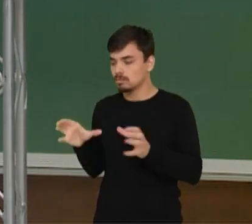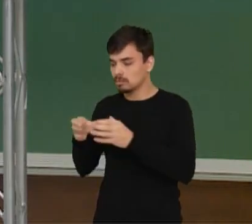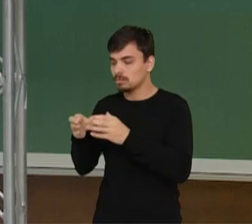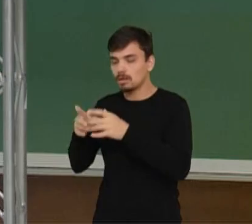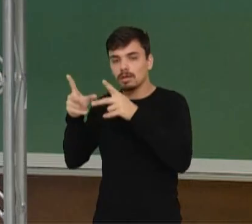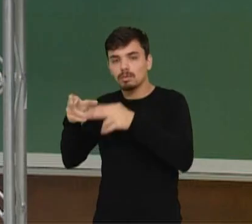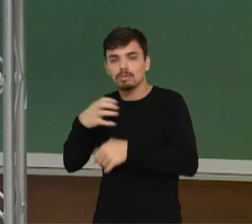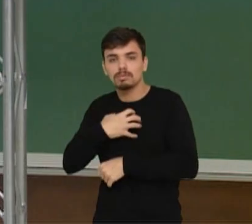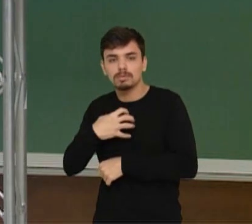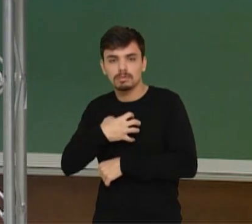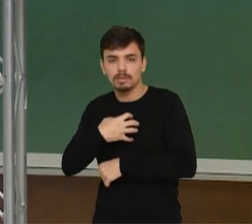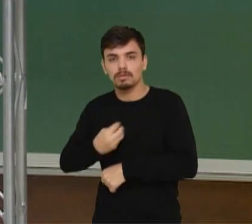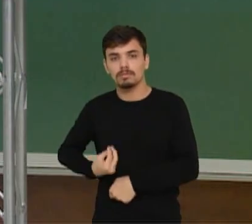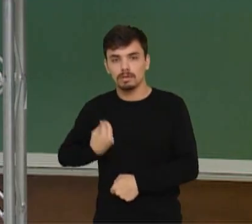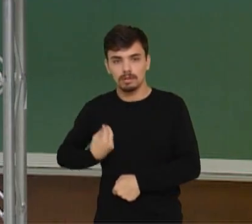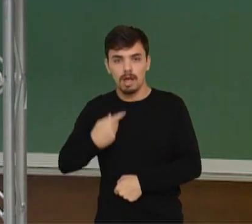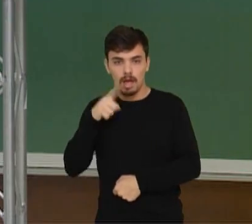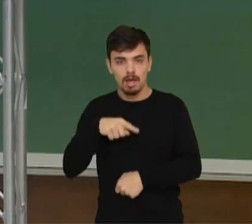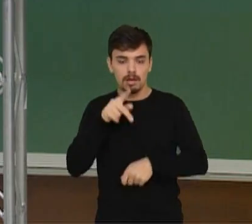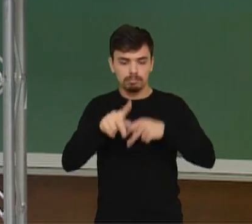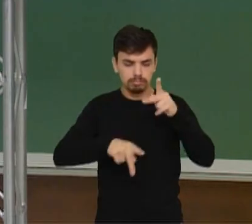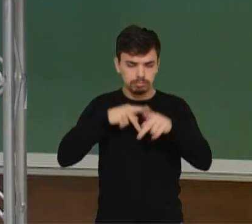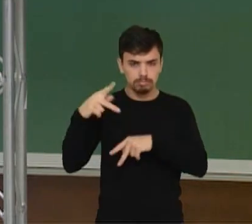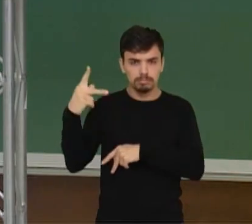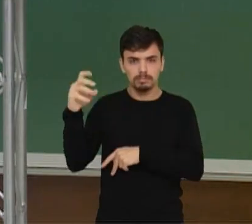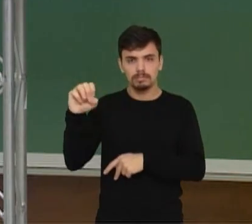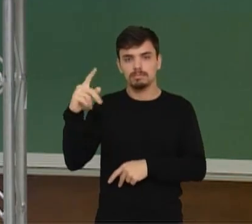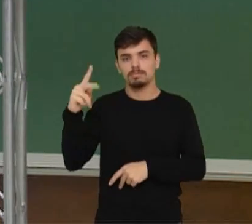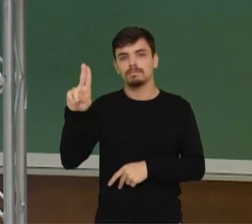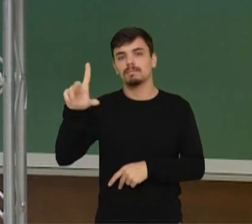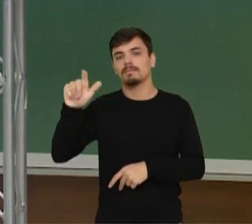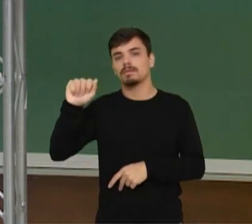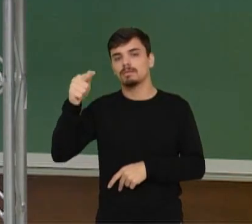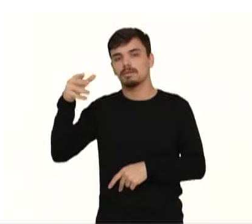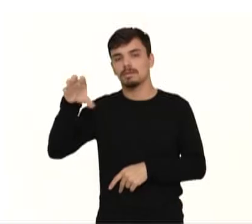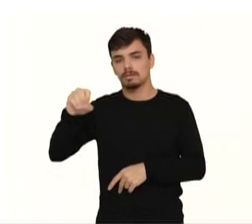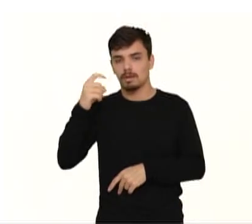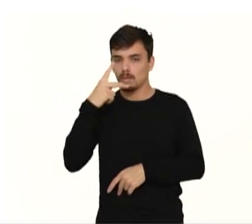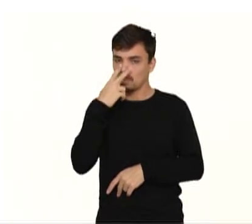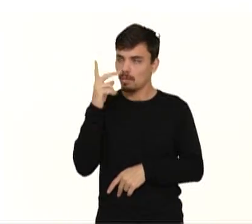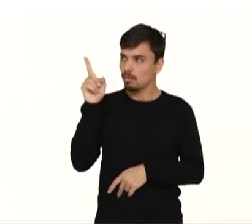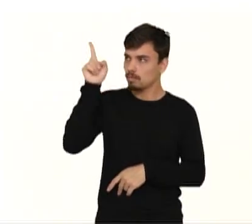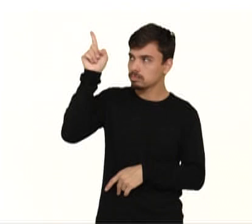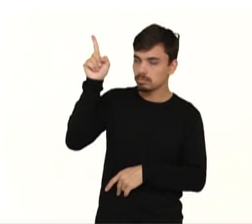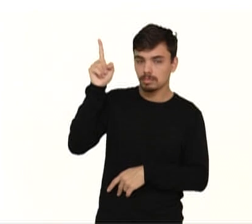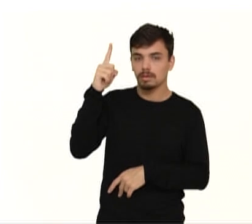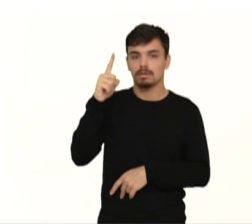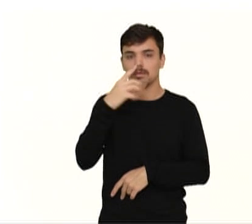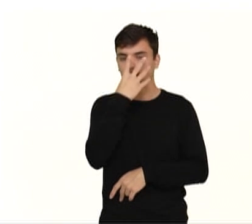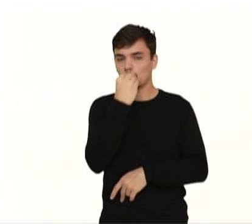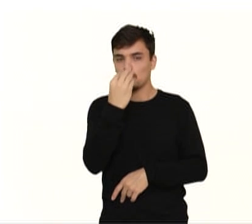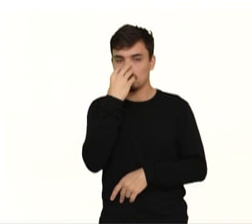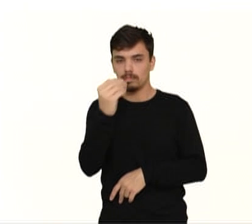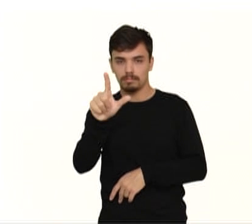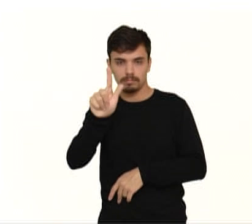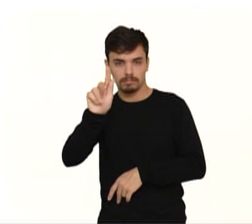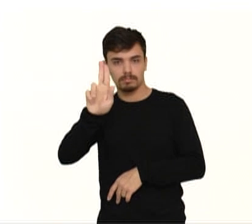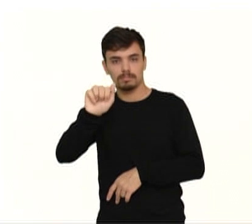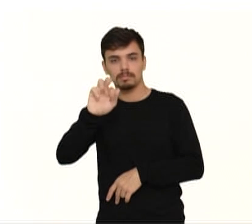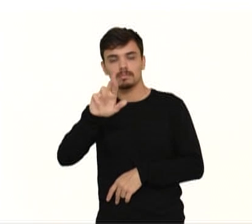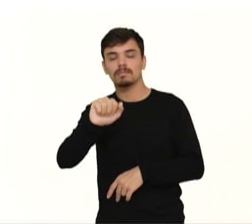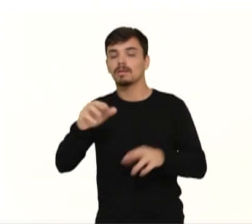a gente chama de população. Então, aqui a gente tem uma população de lobo-guará, por exemplo. Vários organismos de